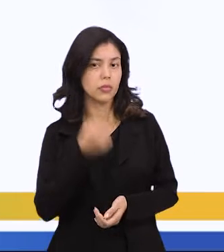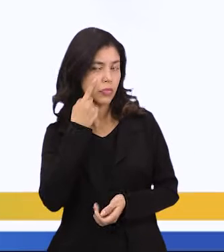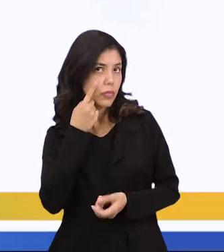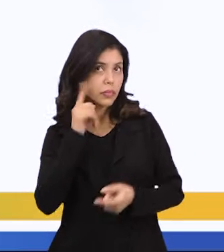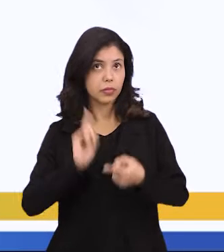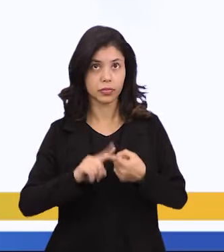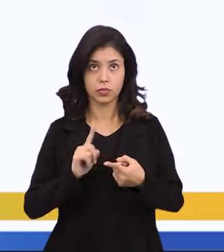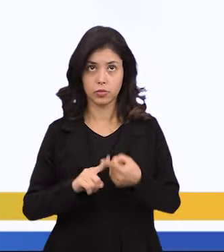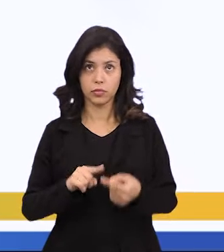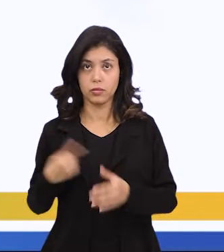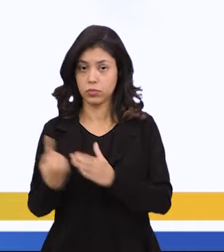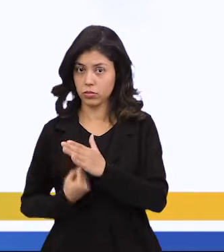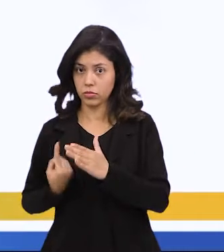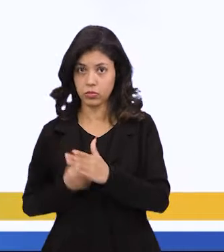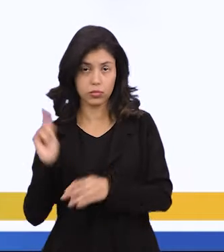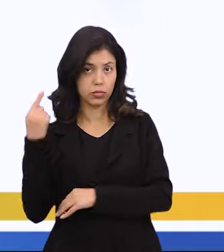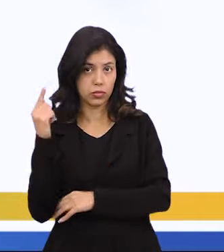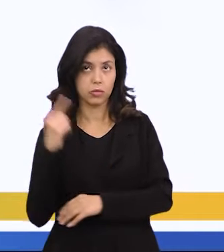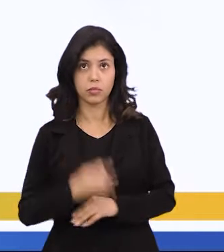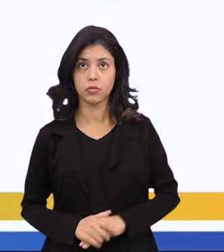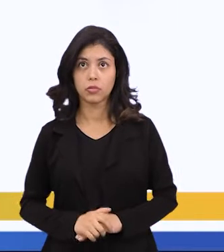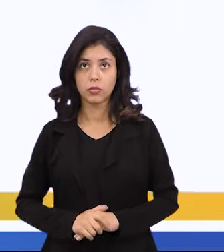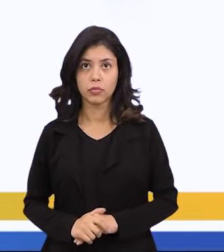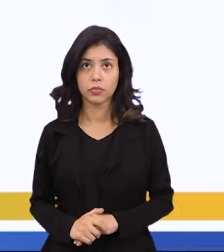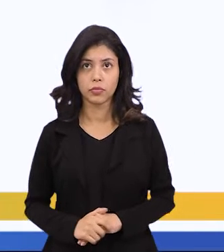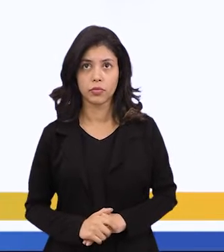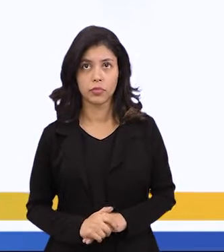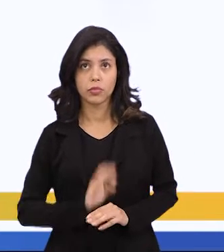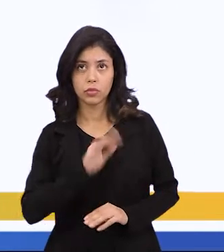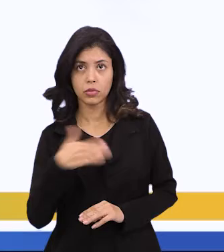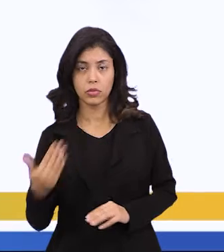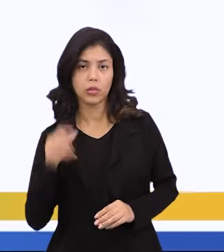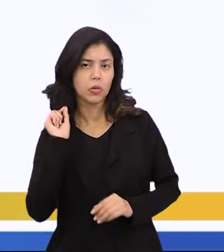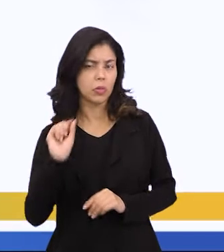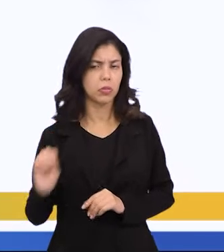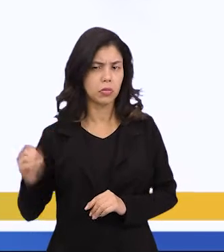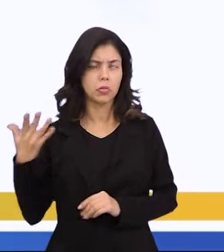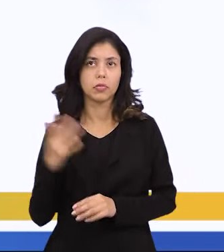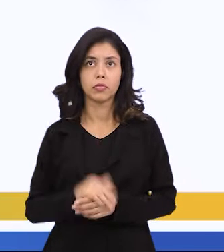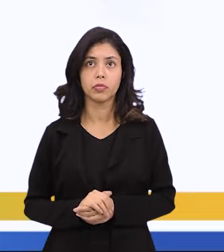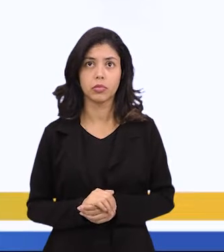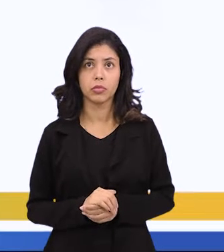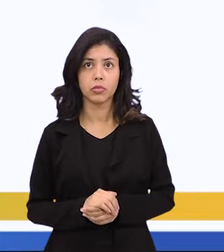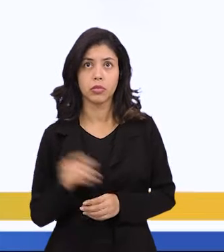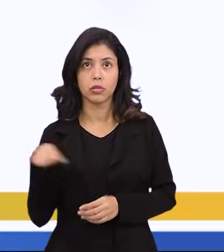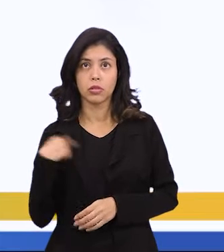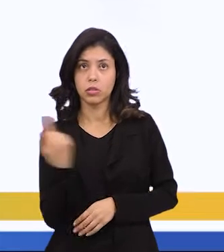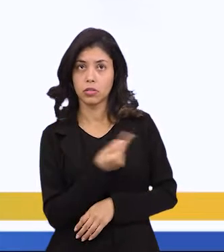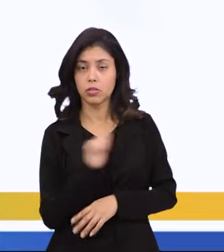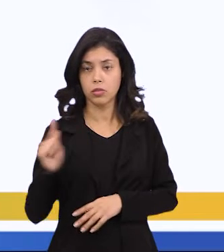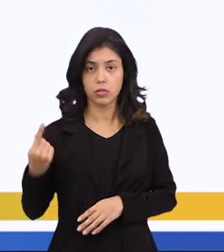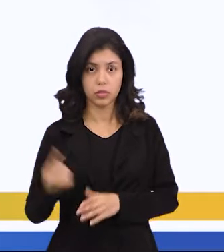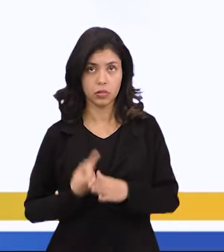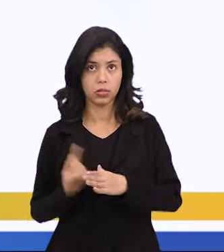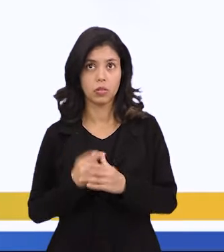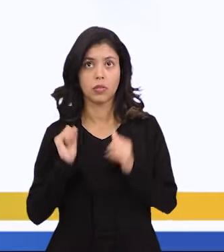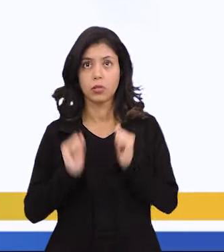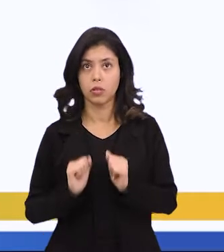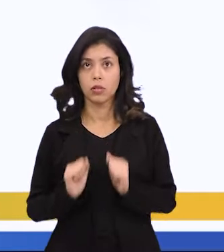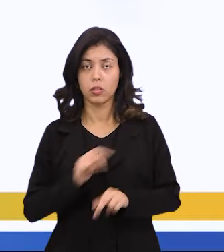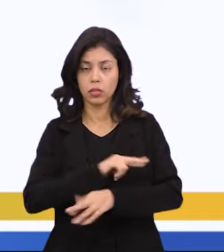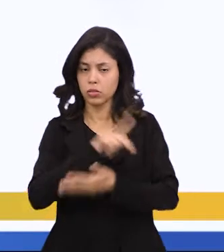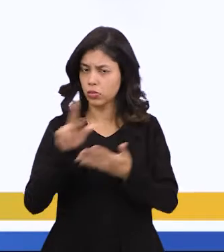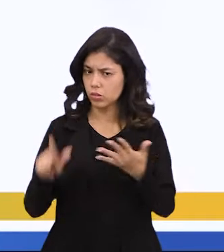a primeira, que é o isolamento geográfico. O que acontece? No isolamento geográfico, nós podemos